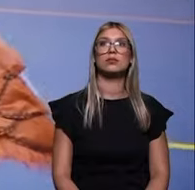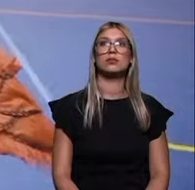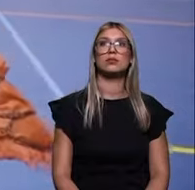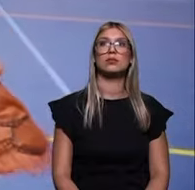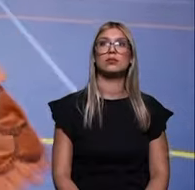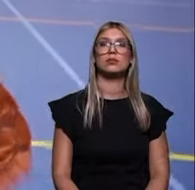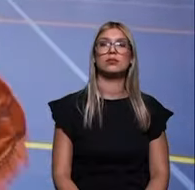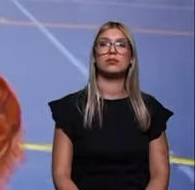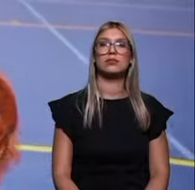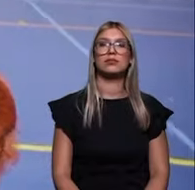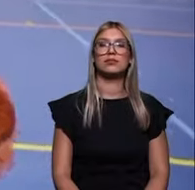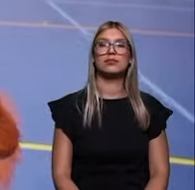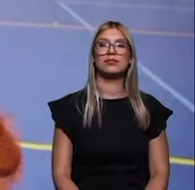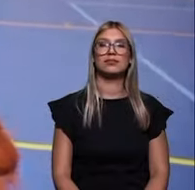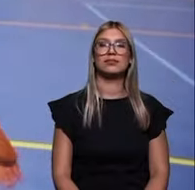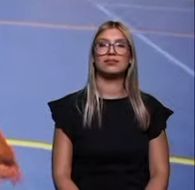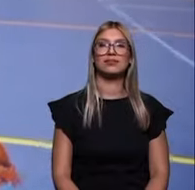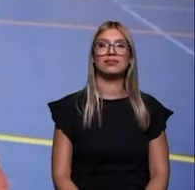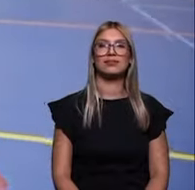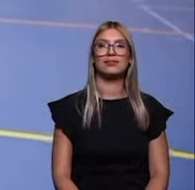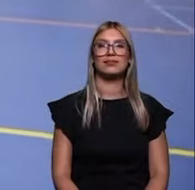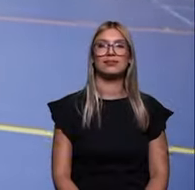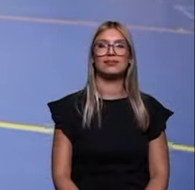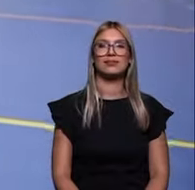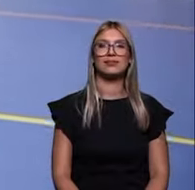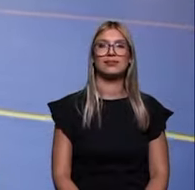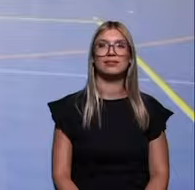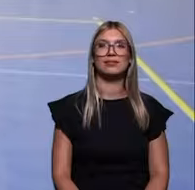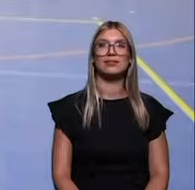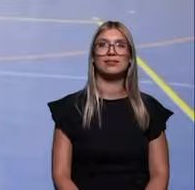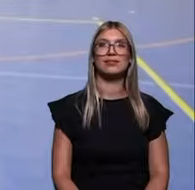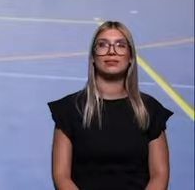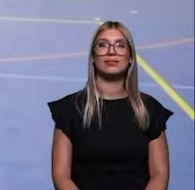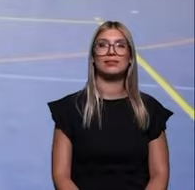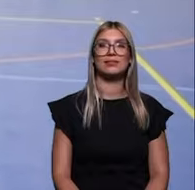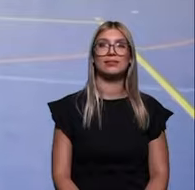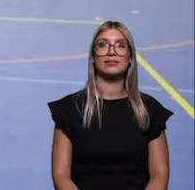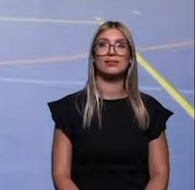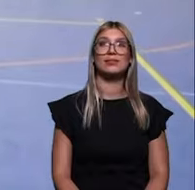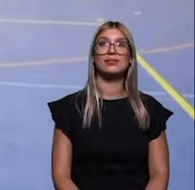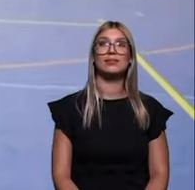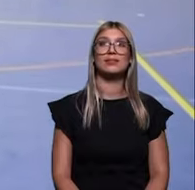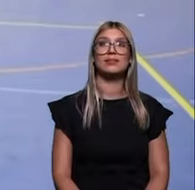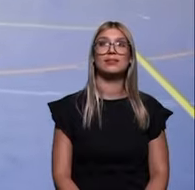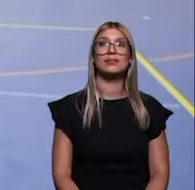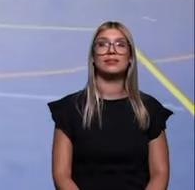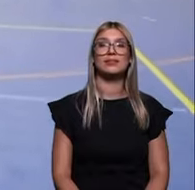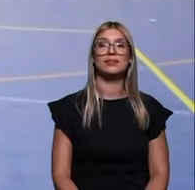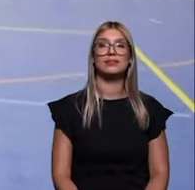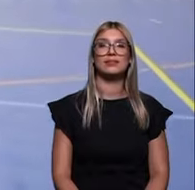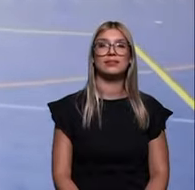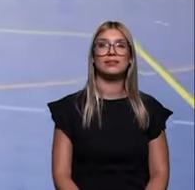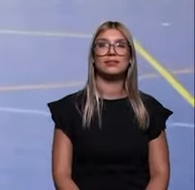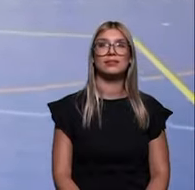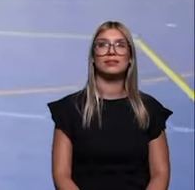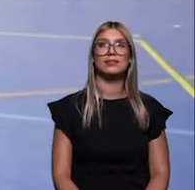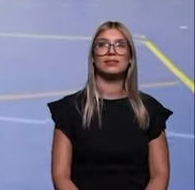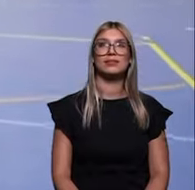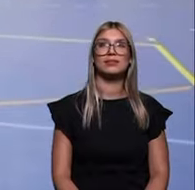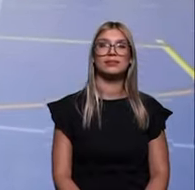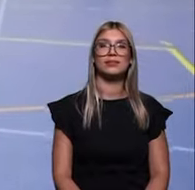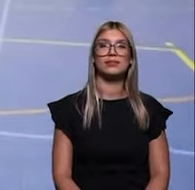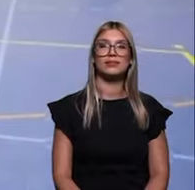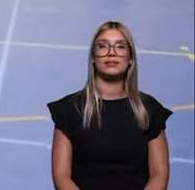ela canta num estalido de fogueira, seu cantar nada tem que se lhe diga, e